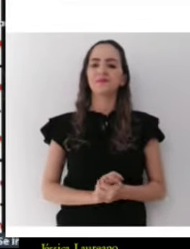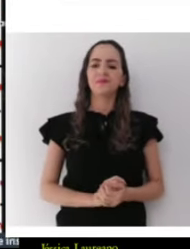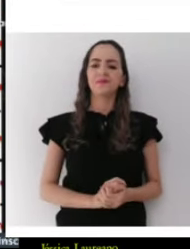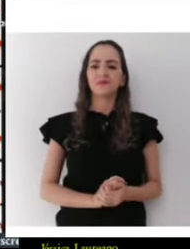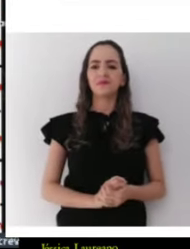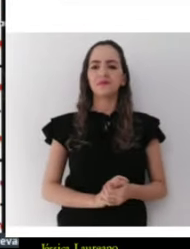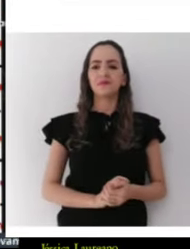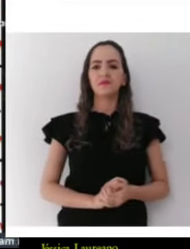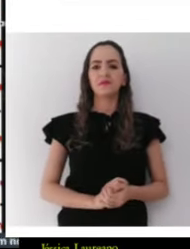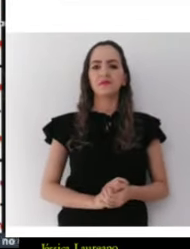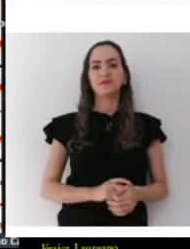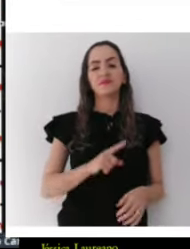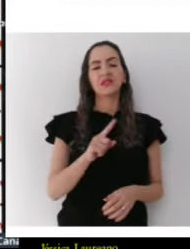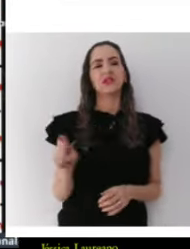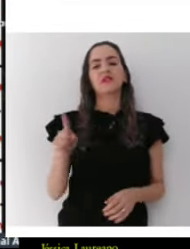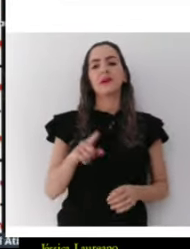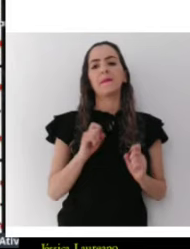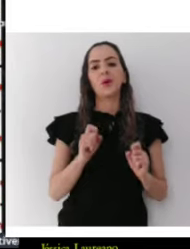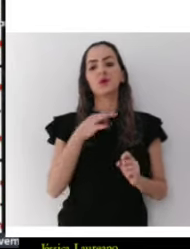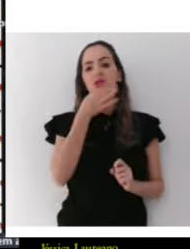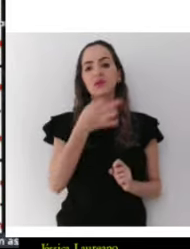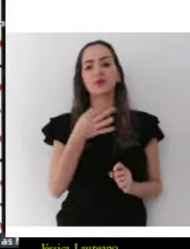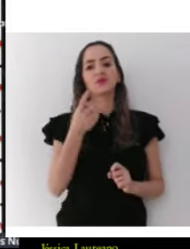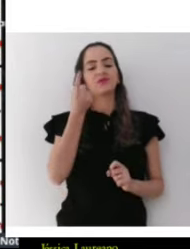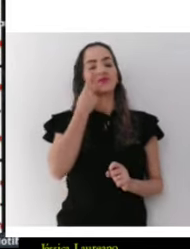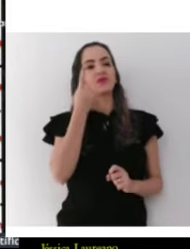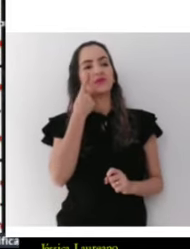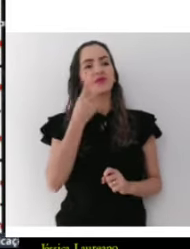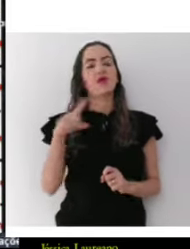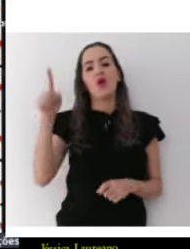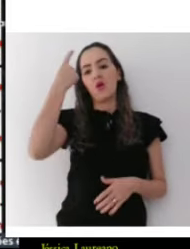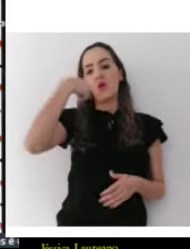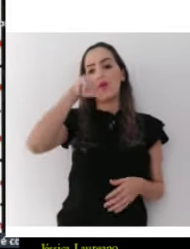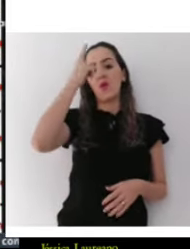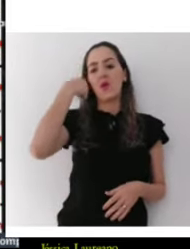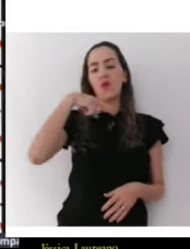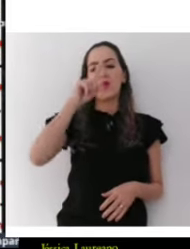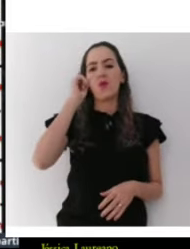chutem aí. Quantas horas de relógio vocês acham que é preciso para